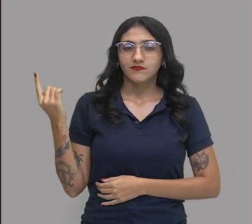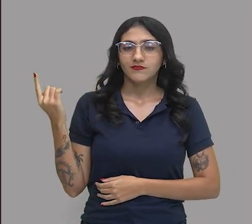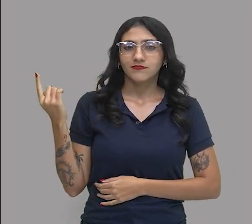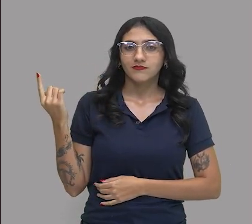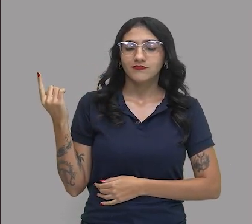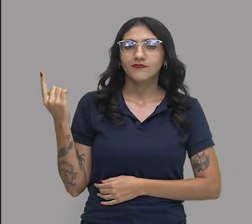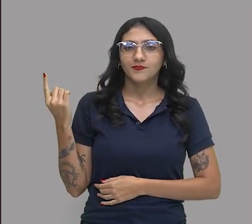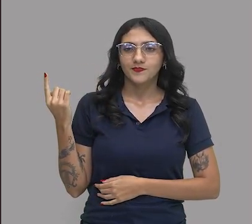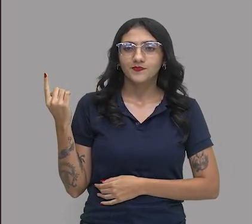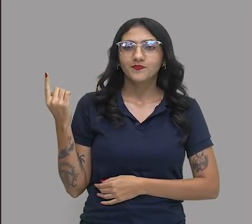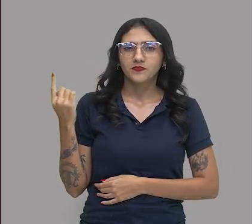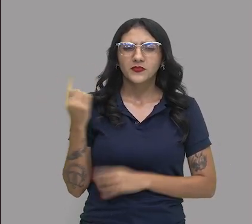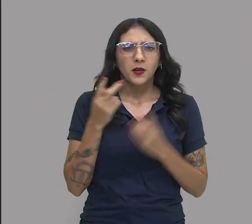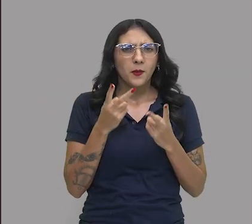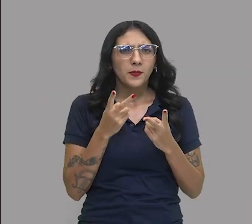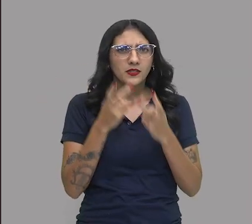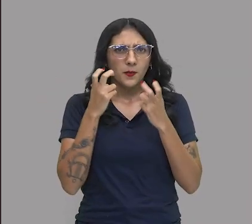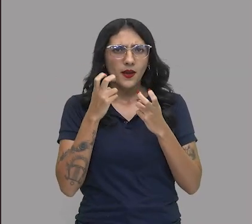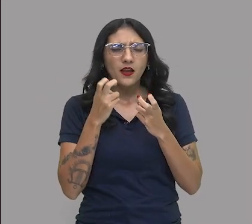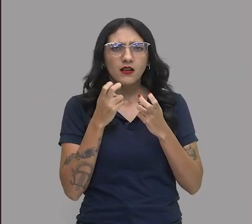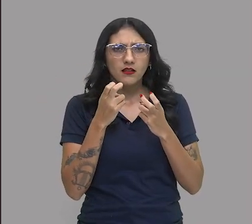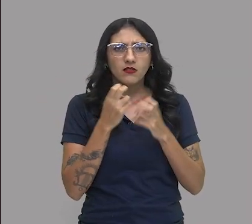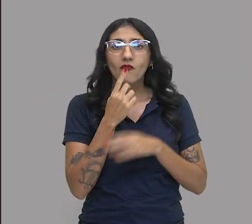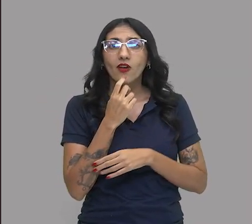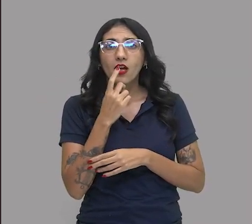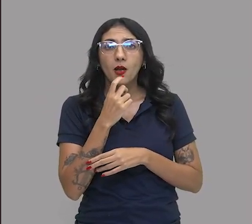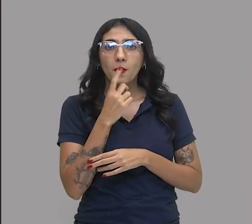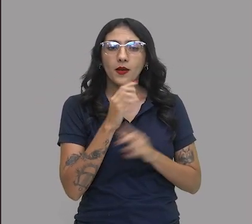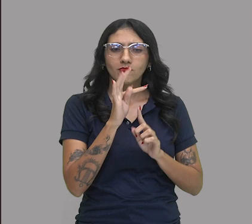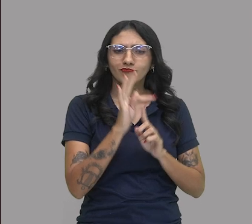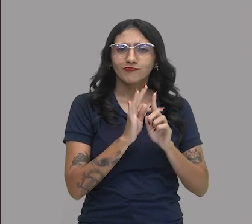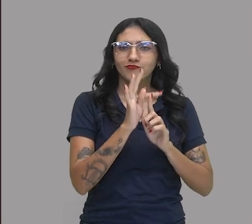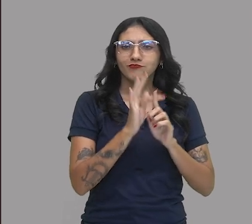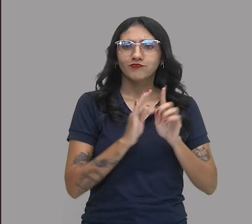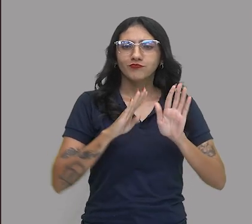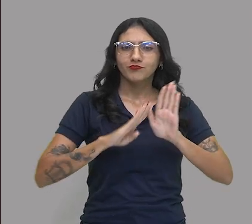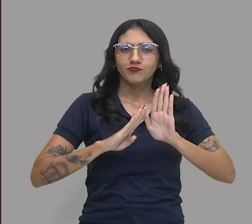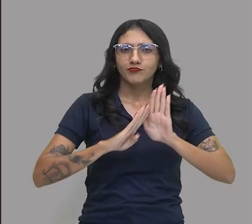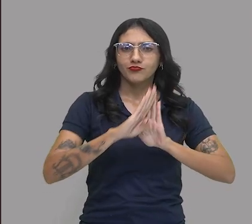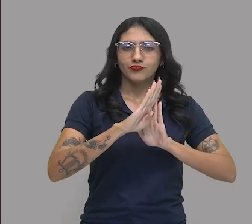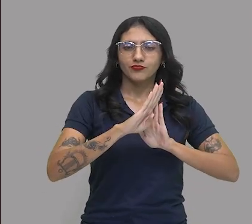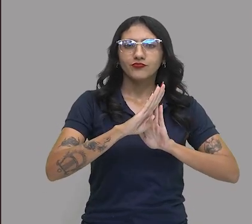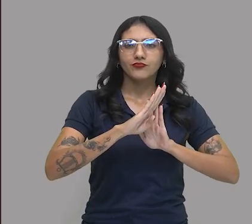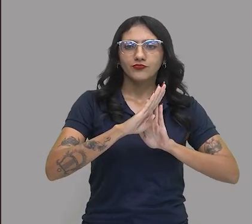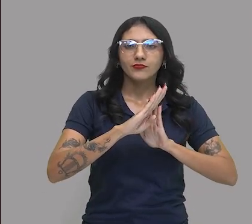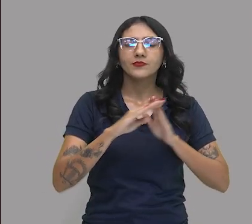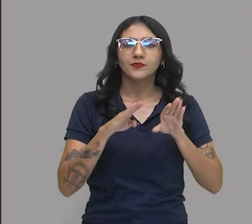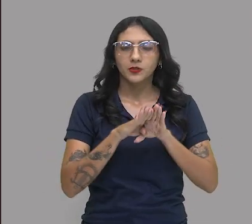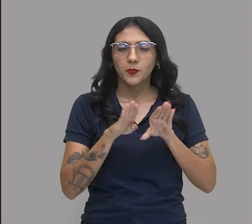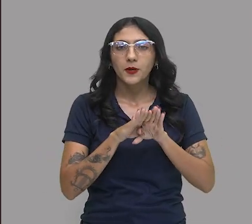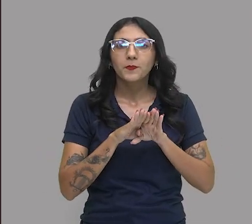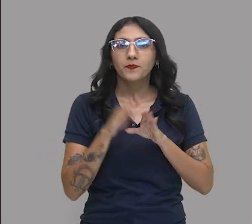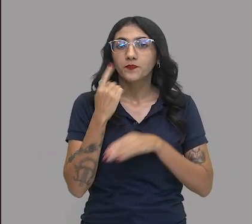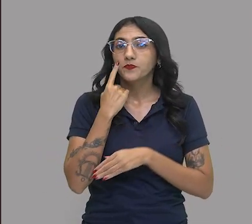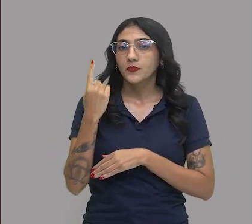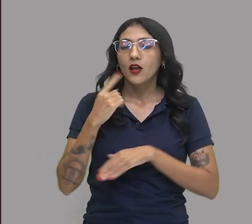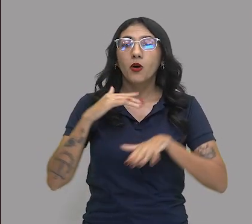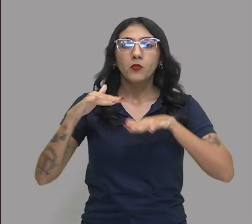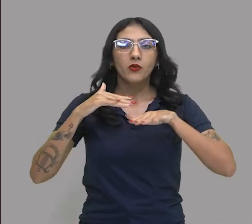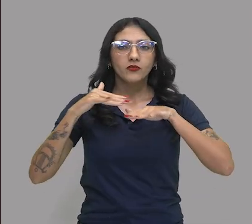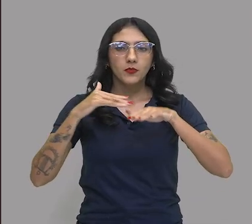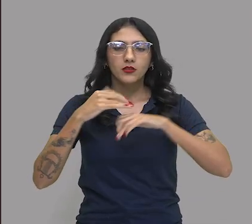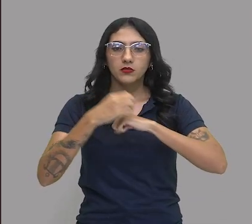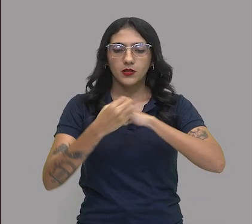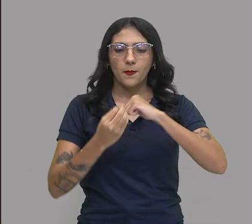aumentou aí a temperatura. Perceberam lá a setinha vermelha do lado esquerdo do seu vídeo? Aumentou. E a agitação, veja só,